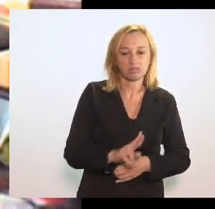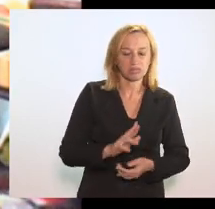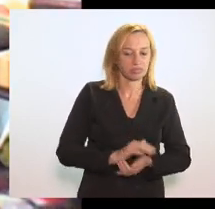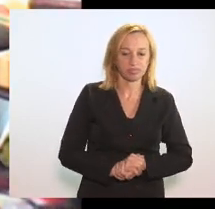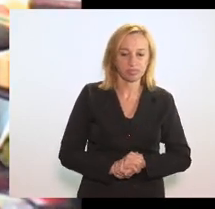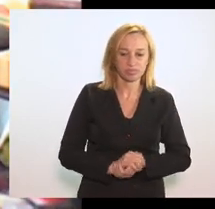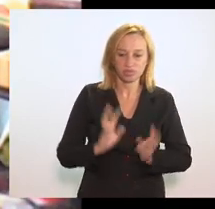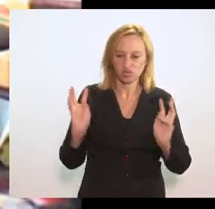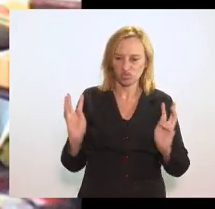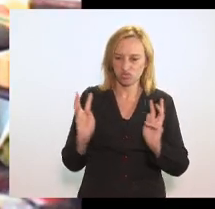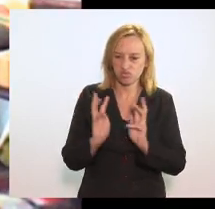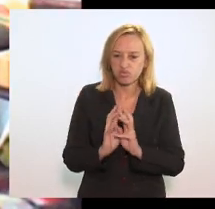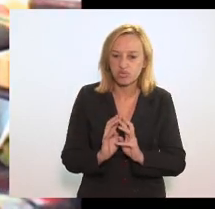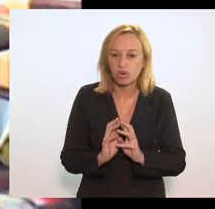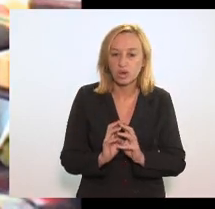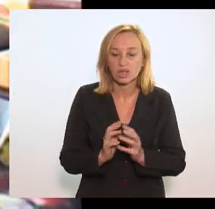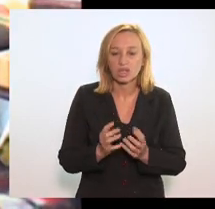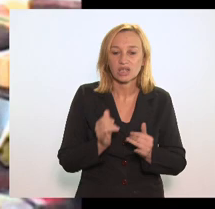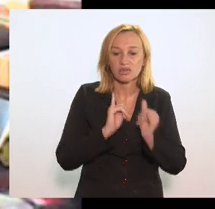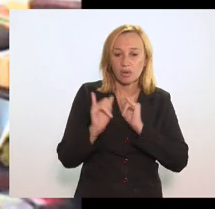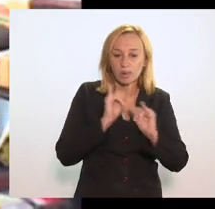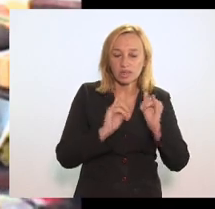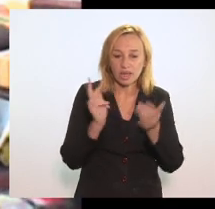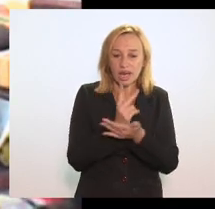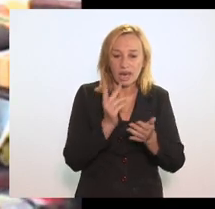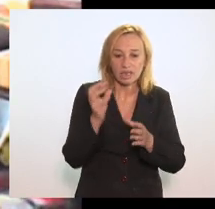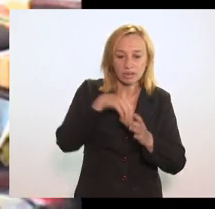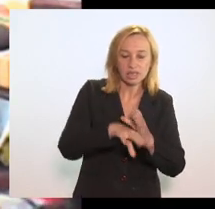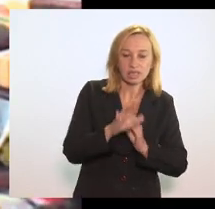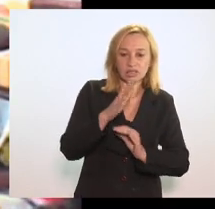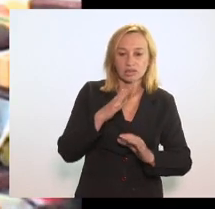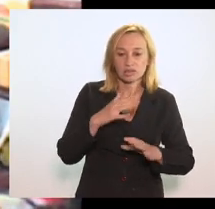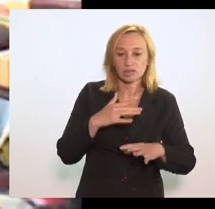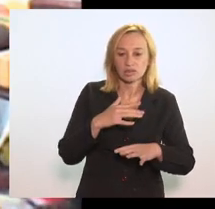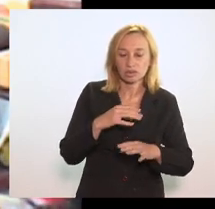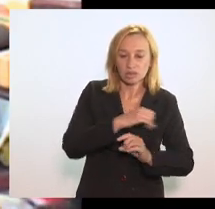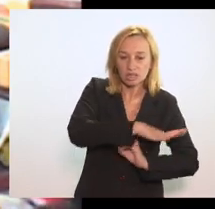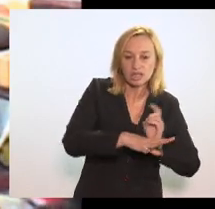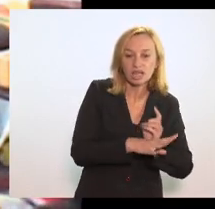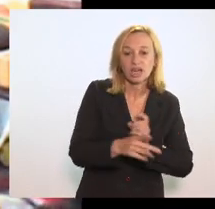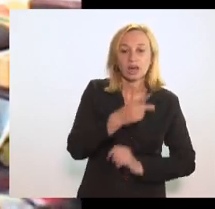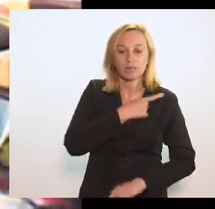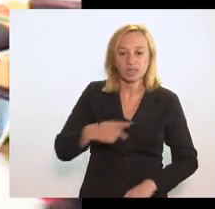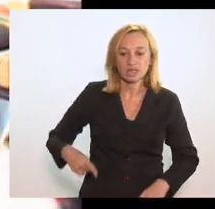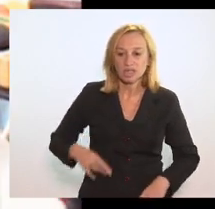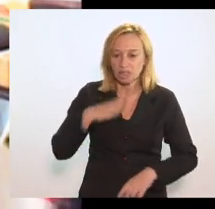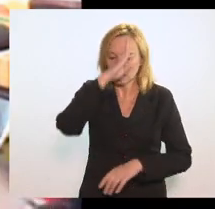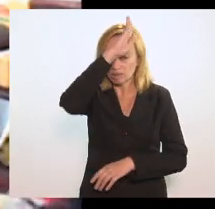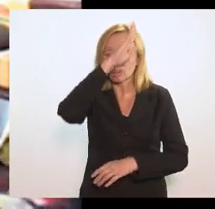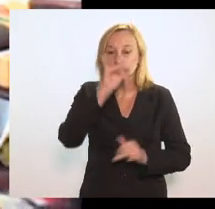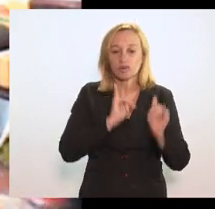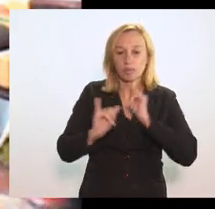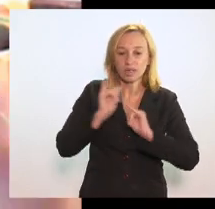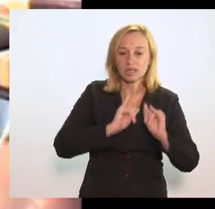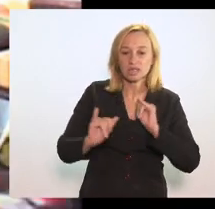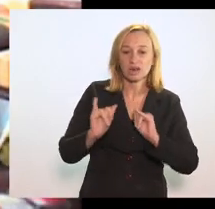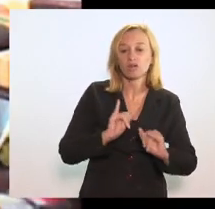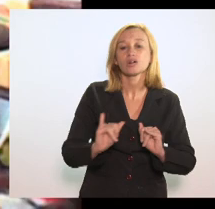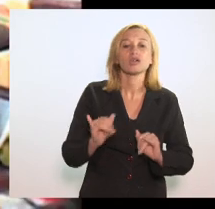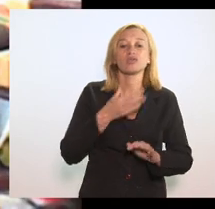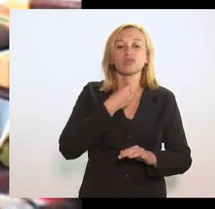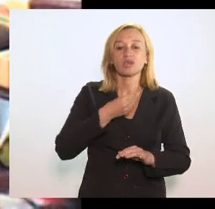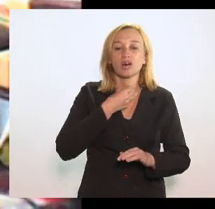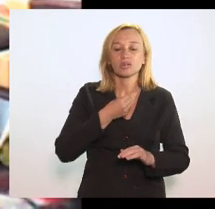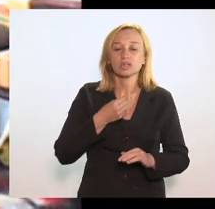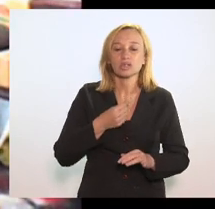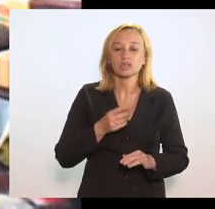disseminam desinformação na sociedade, se o presidente da República, que é o maior disseminador de desinformação na sociedade, não fizesse